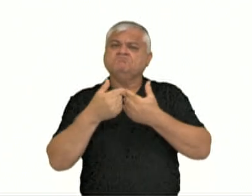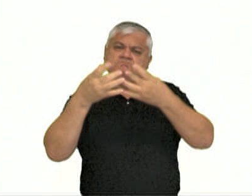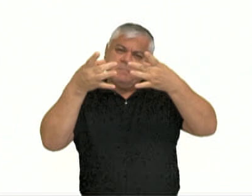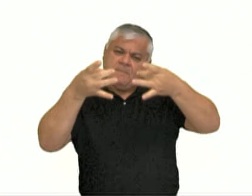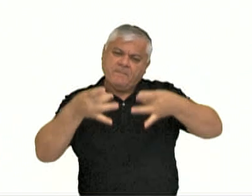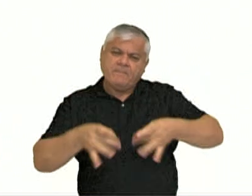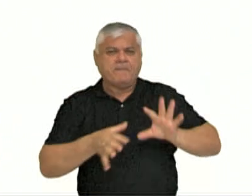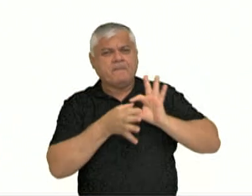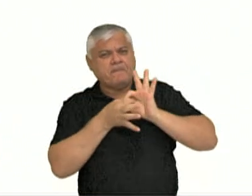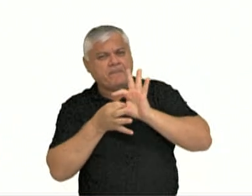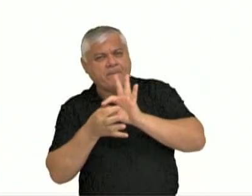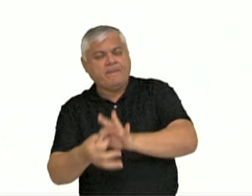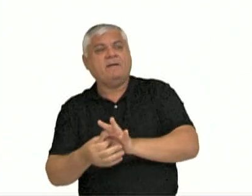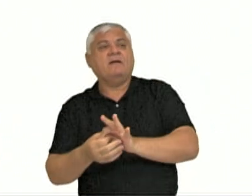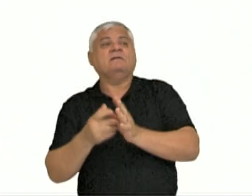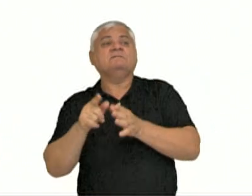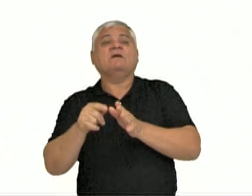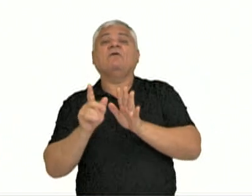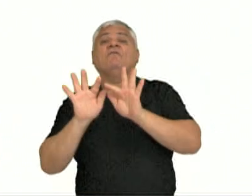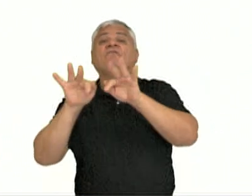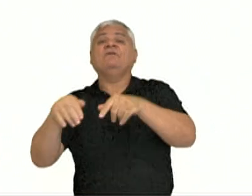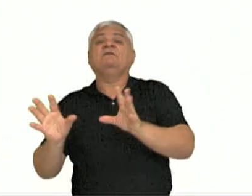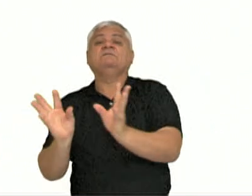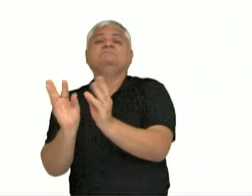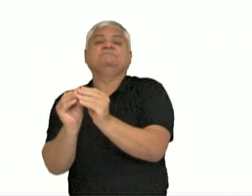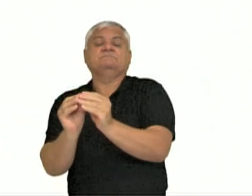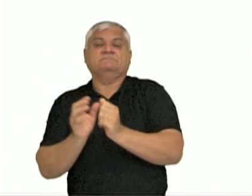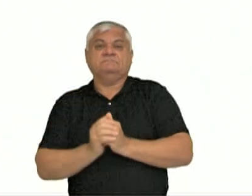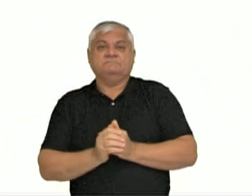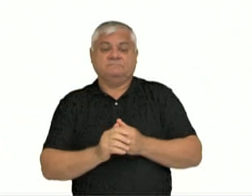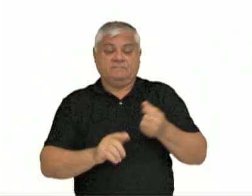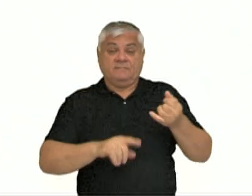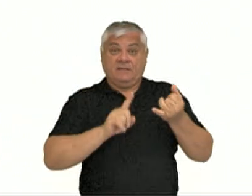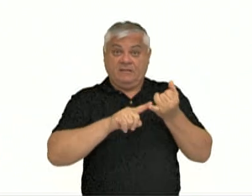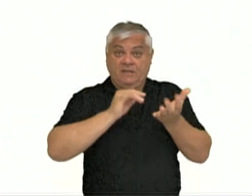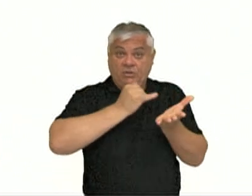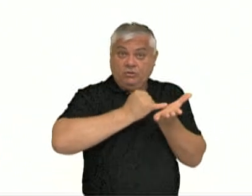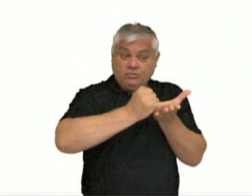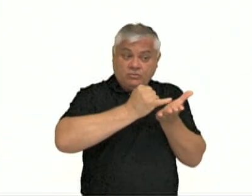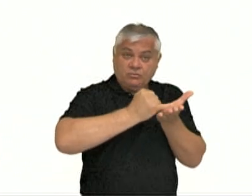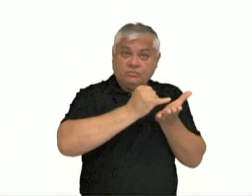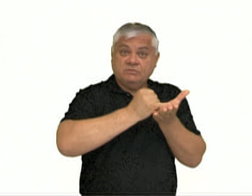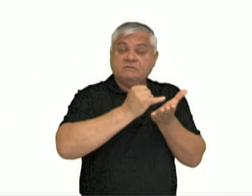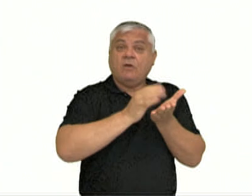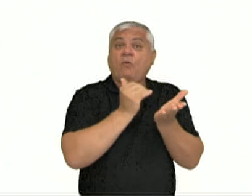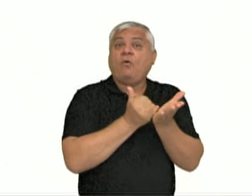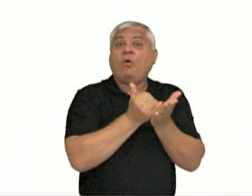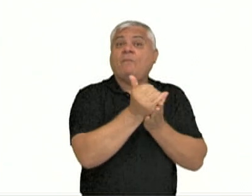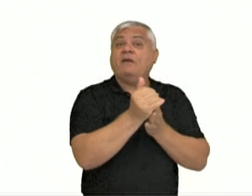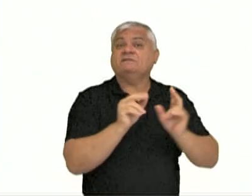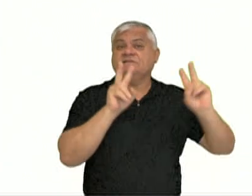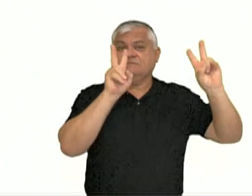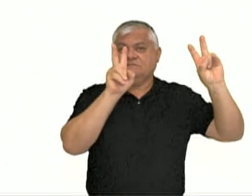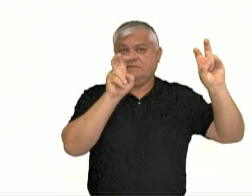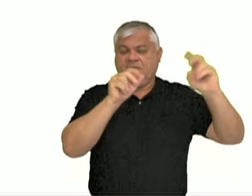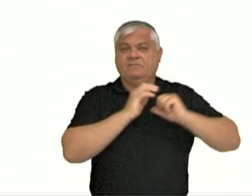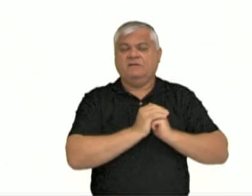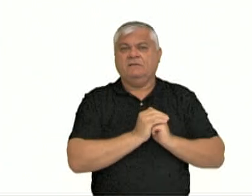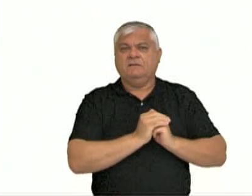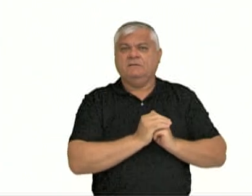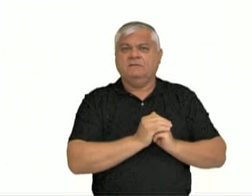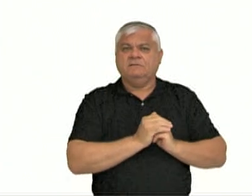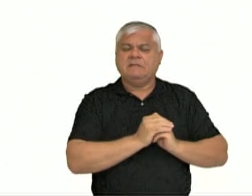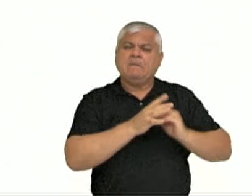cada parte? A introdução apresenta um contexto inicial para abordar o tema. O